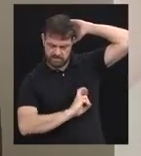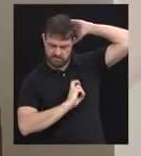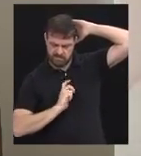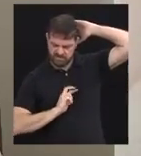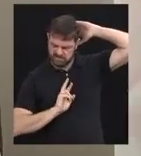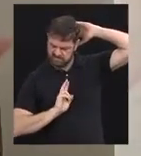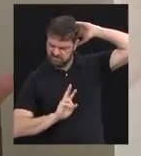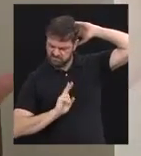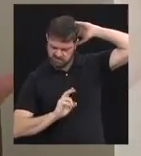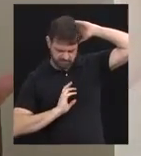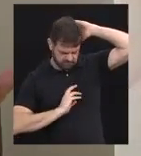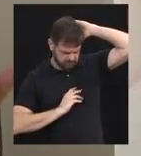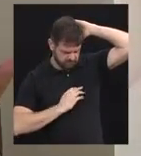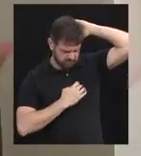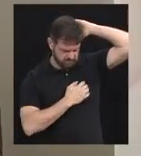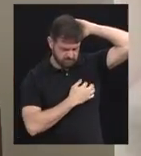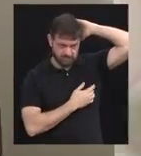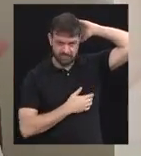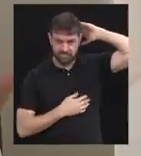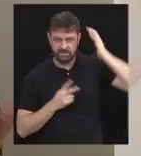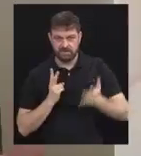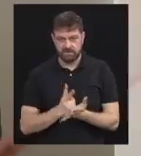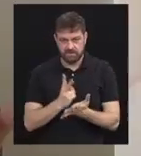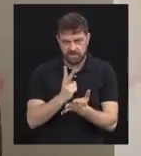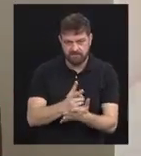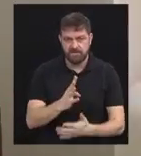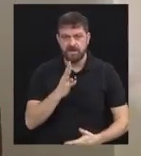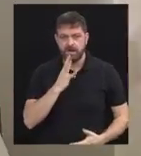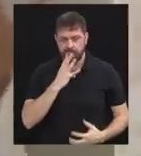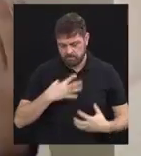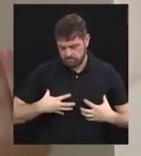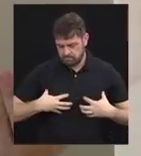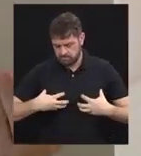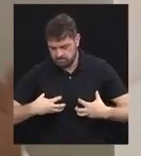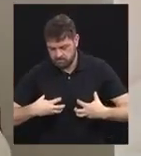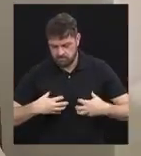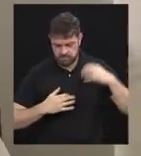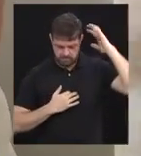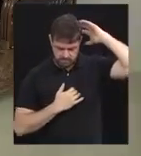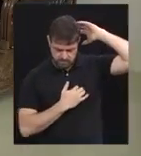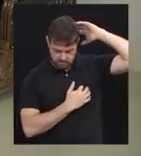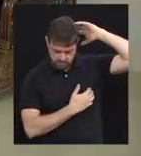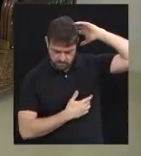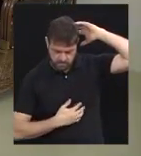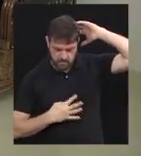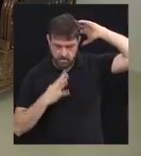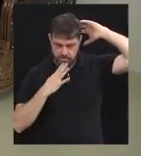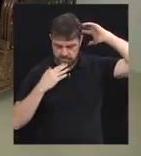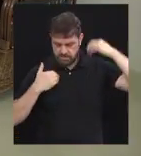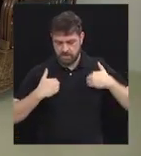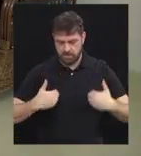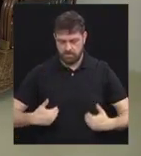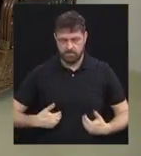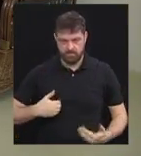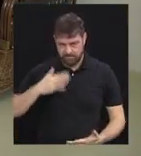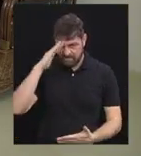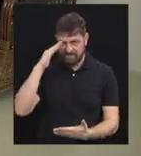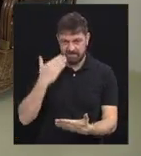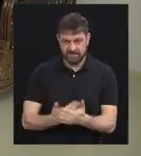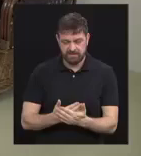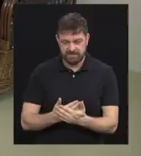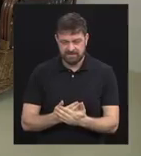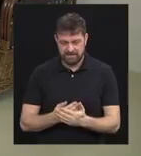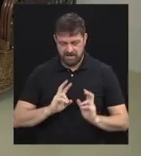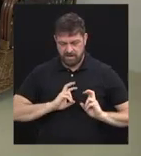nada. E ela fazendo isso sempre, ela vai conhecer a mama, vai conhecer o seu corpo e tenho certeza absoluta que